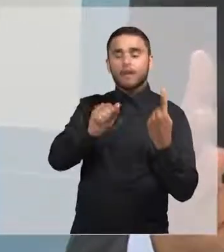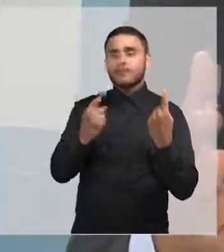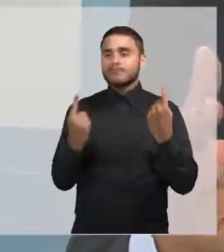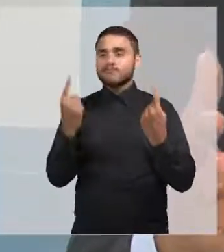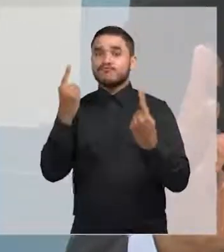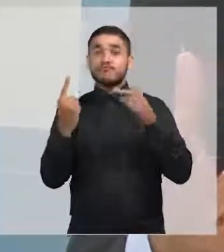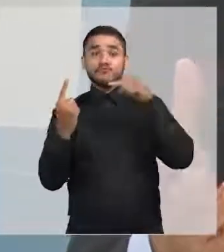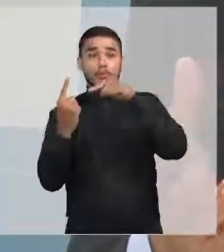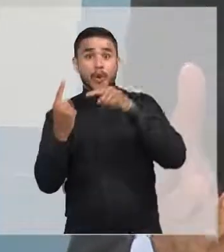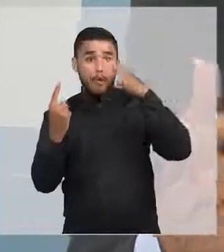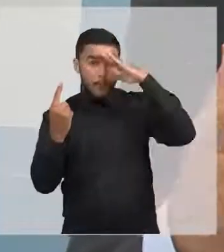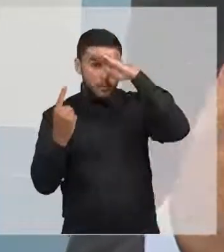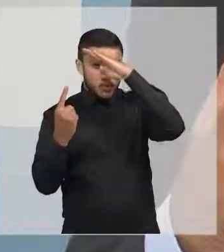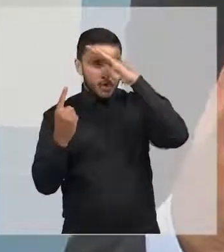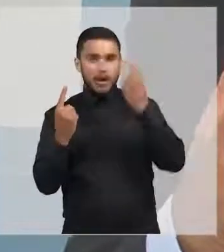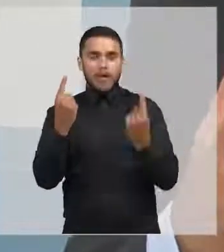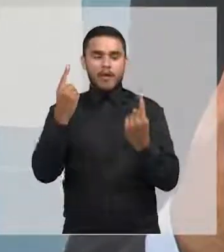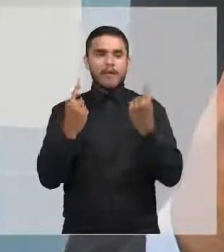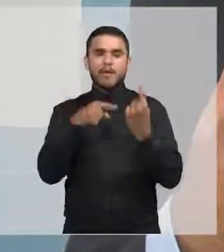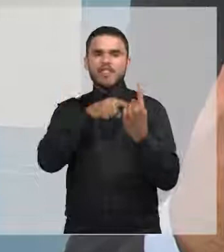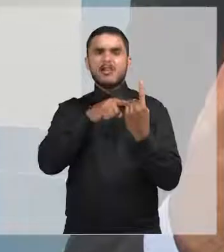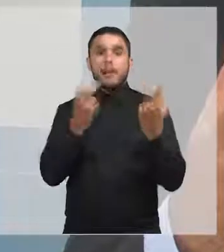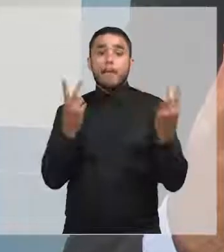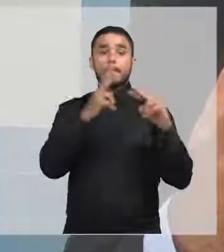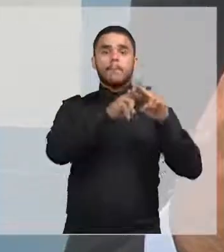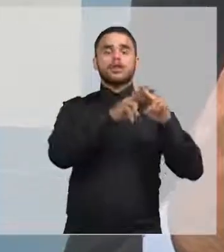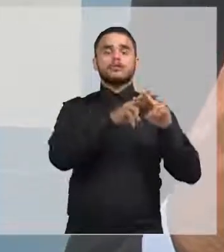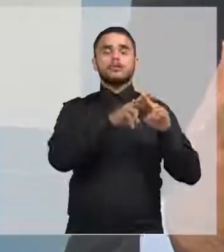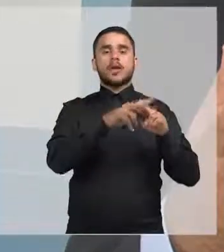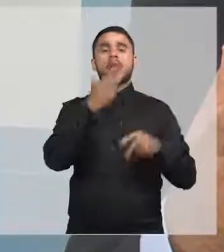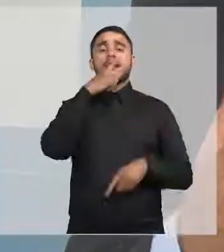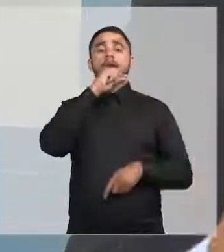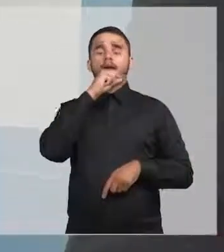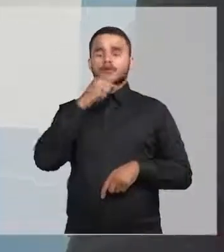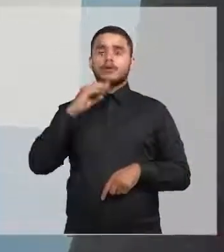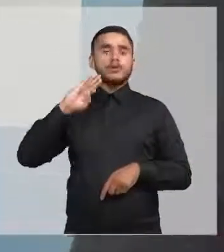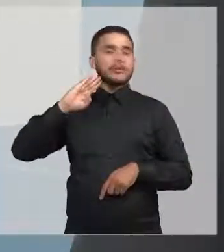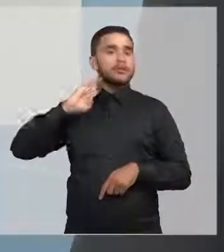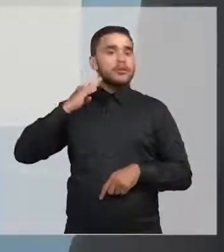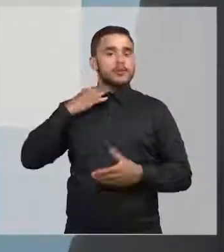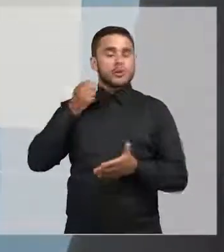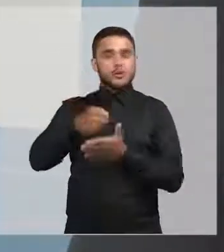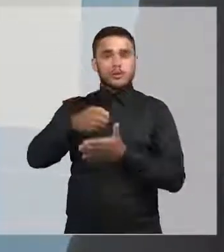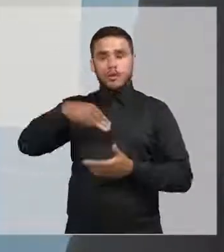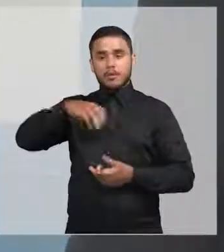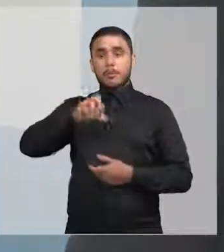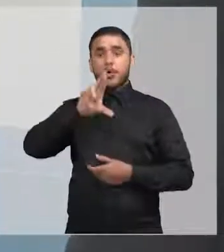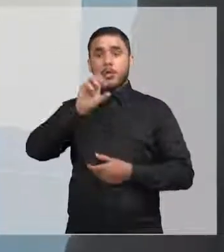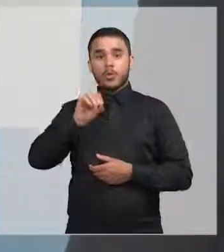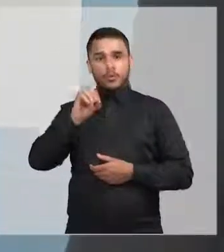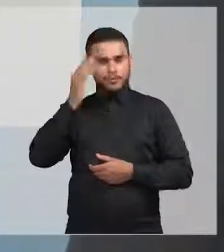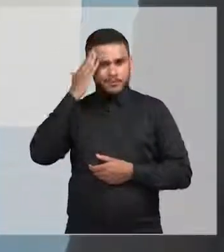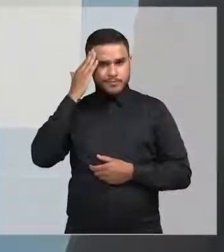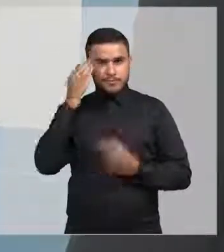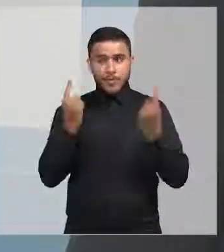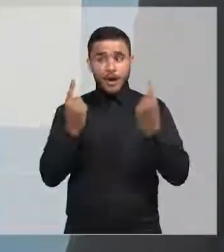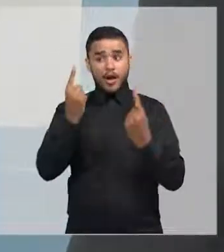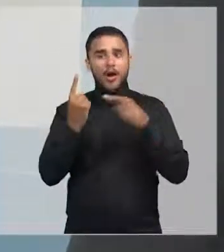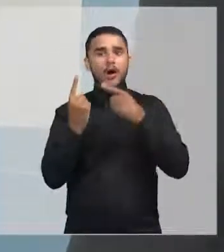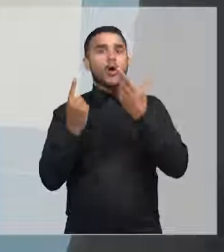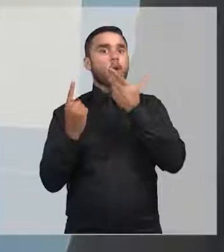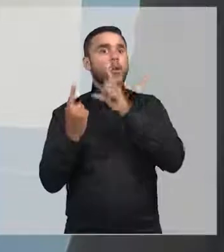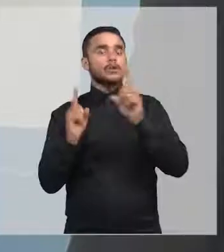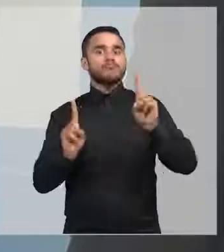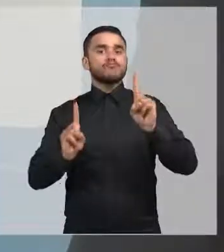governo Bolsonaro como ministro da Justiça. Gibbs fez um documentário sobre a Operação Lava Jato, publicado em abril